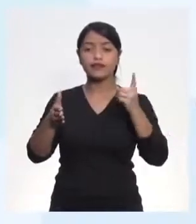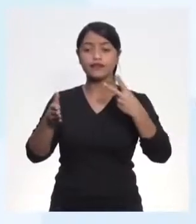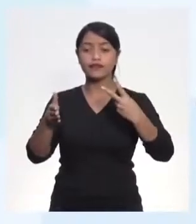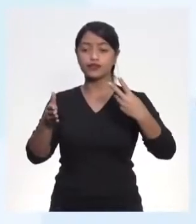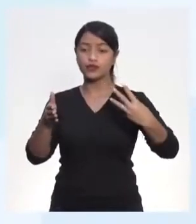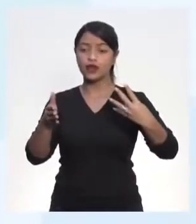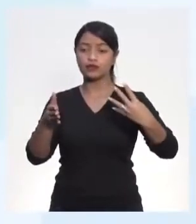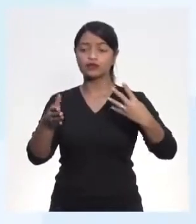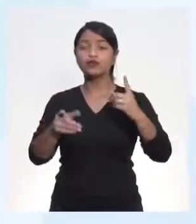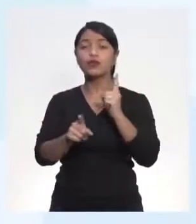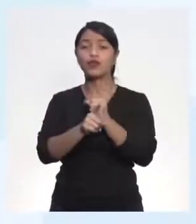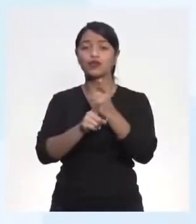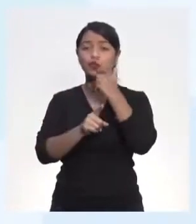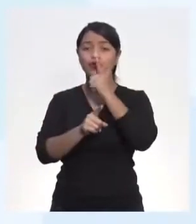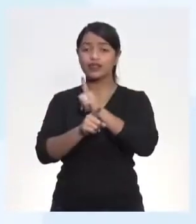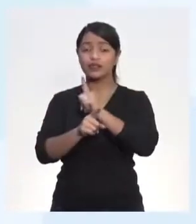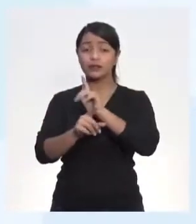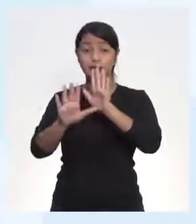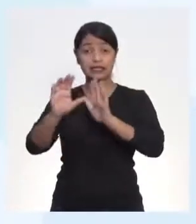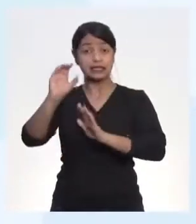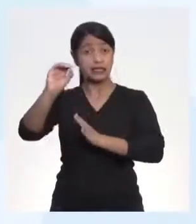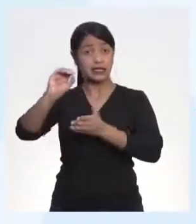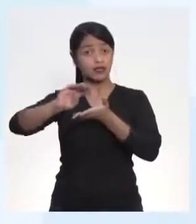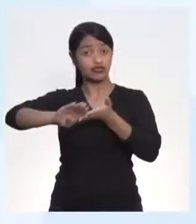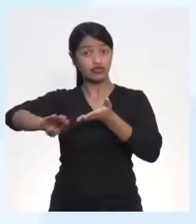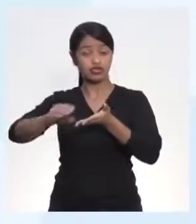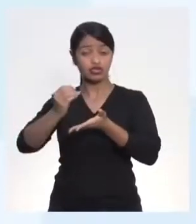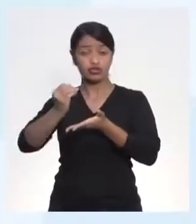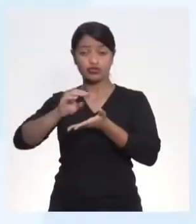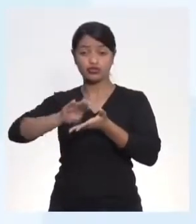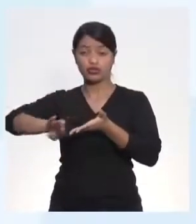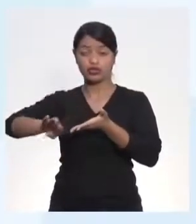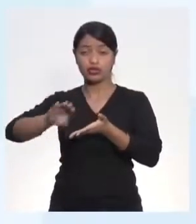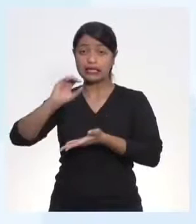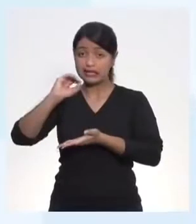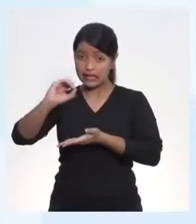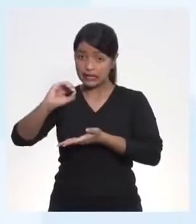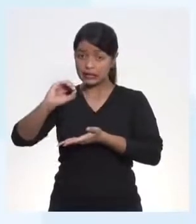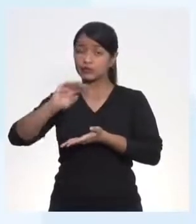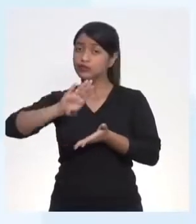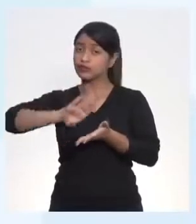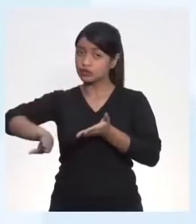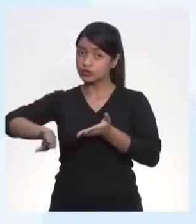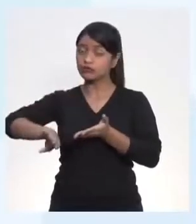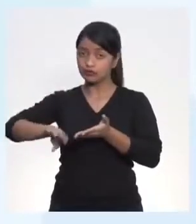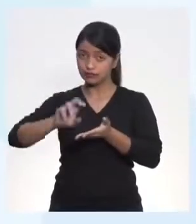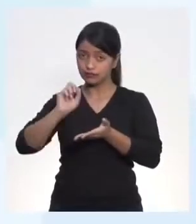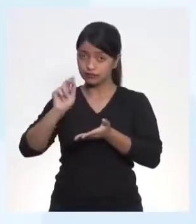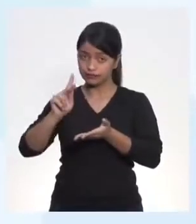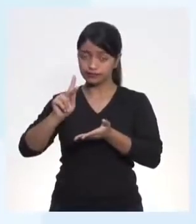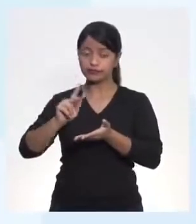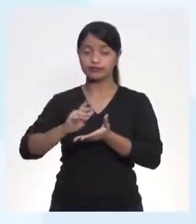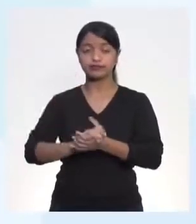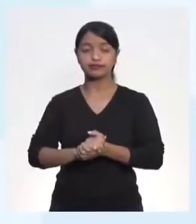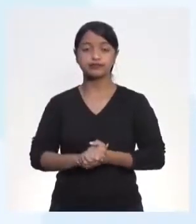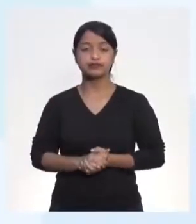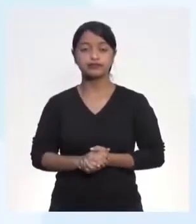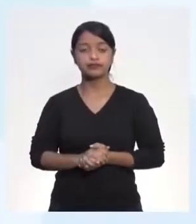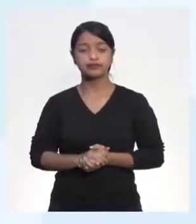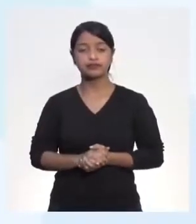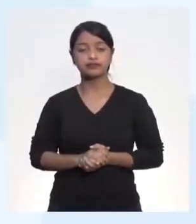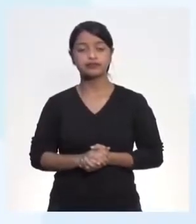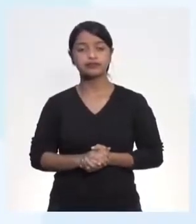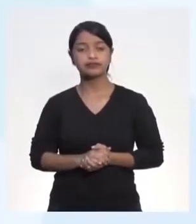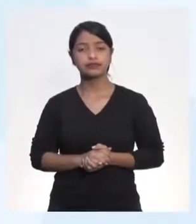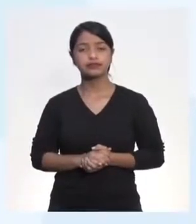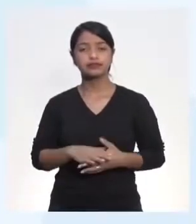8. Excluindo o zero. Excluindo o zero, isso. Sempre excluindo o valor zero, né? Diferente do termo zero. A forma que